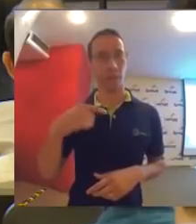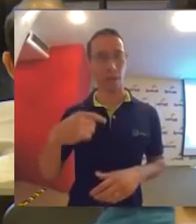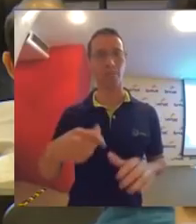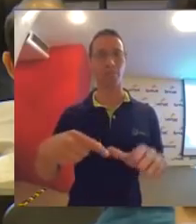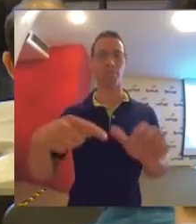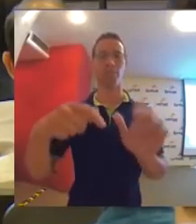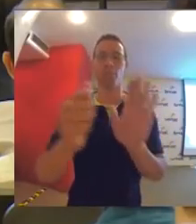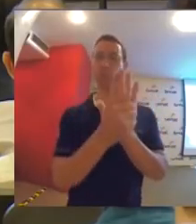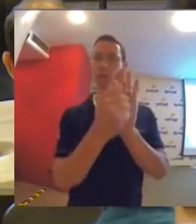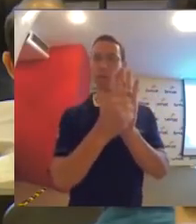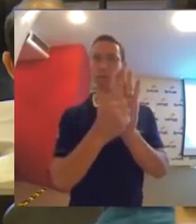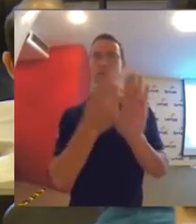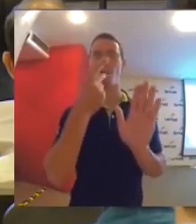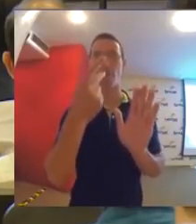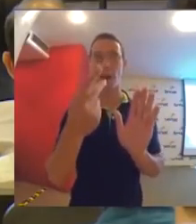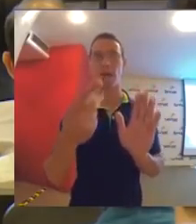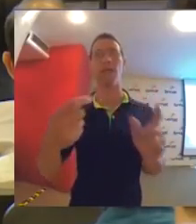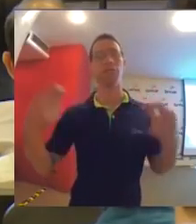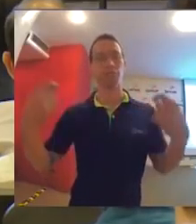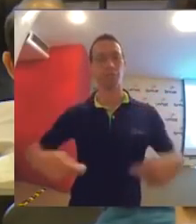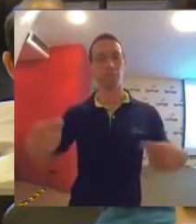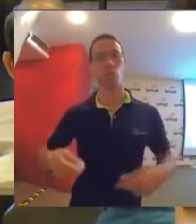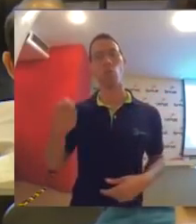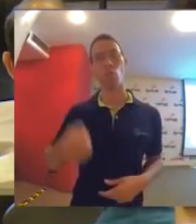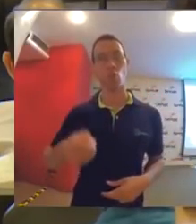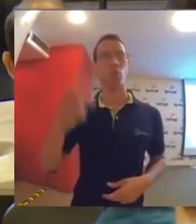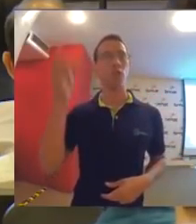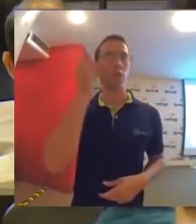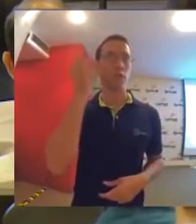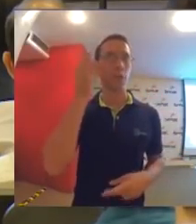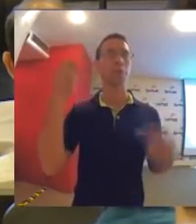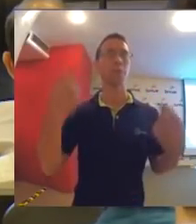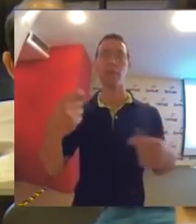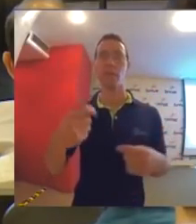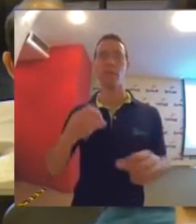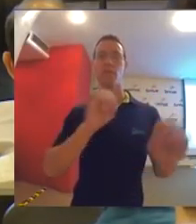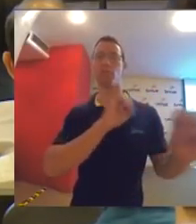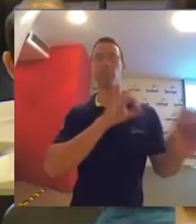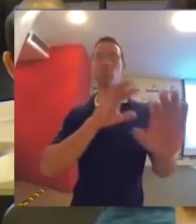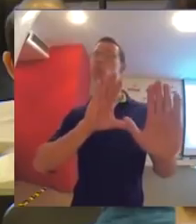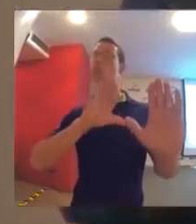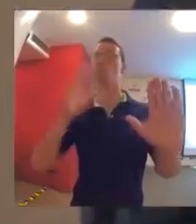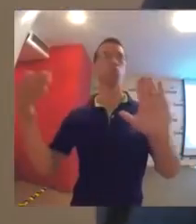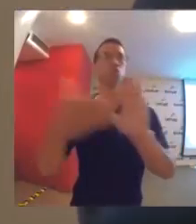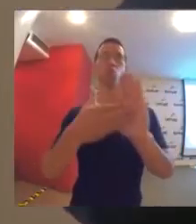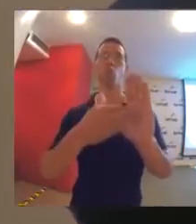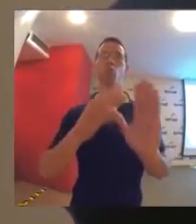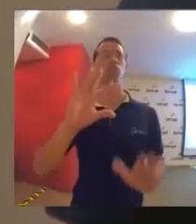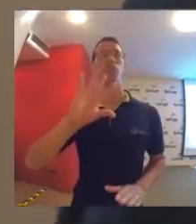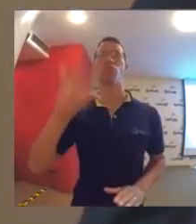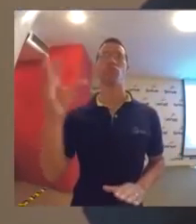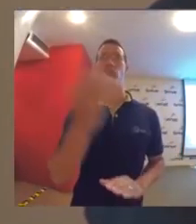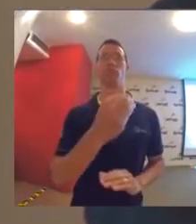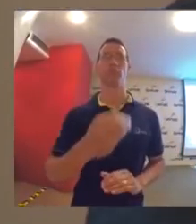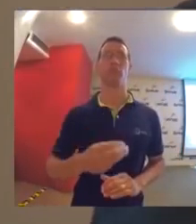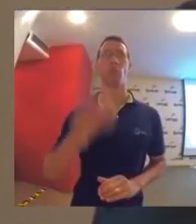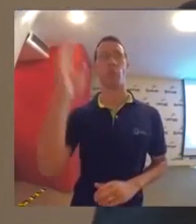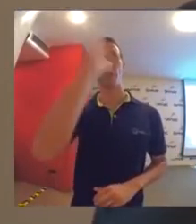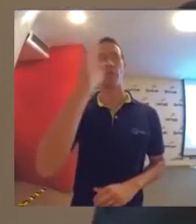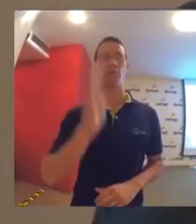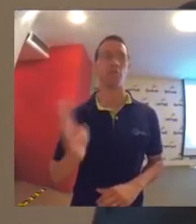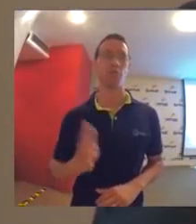em que diz: é dever do Estado garantir a educação de todos, sublinhai, todos os